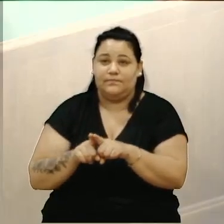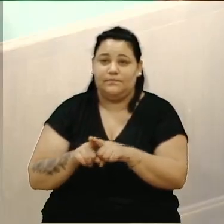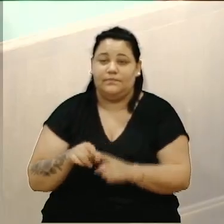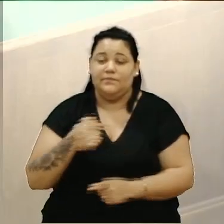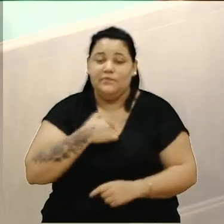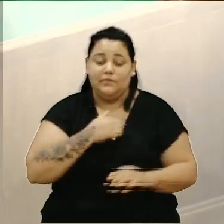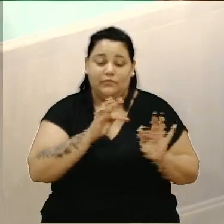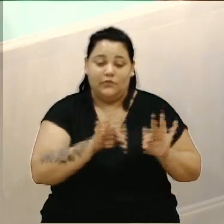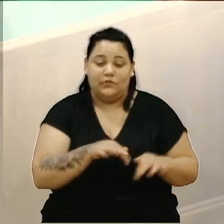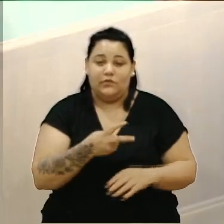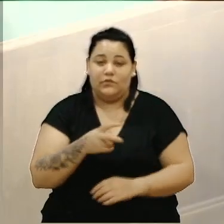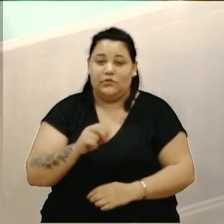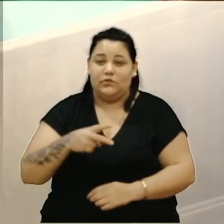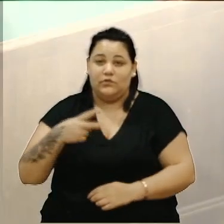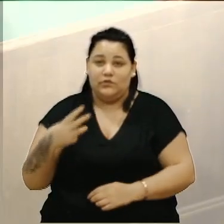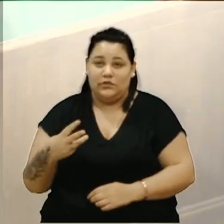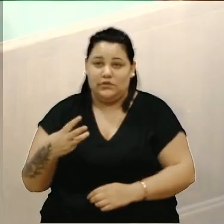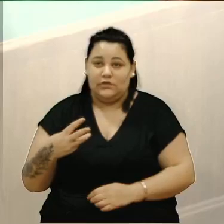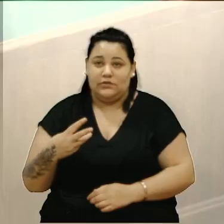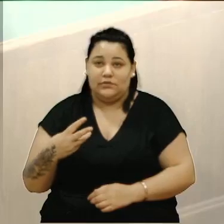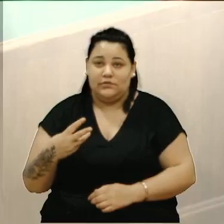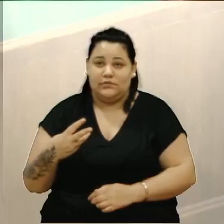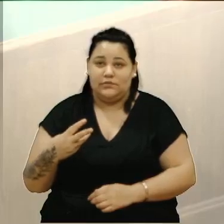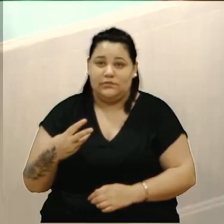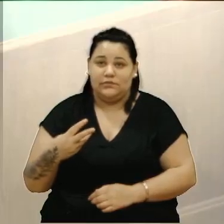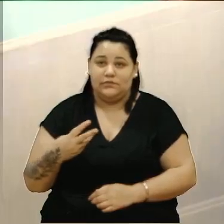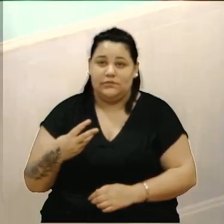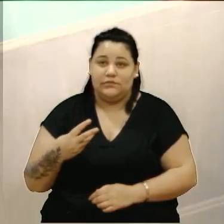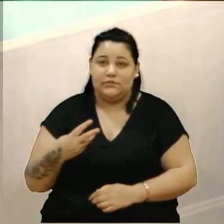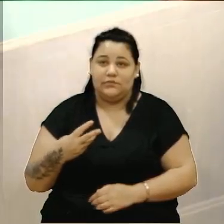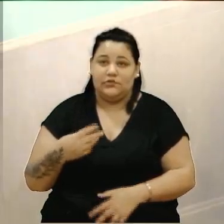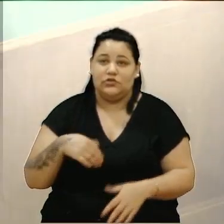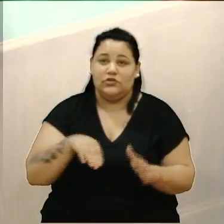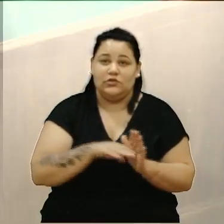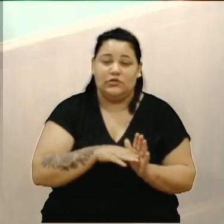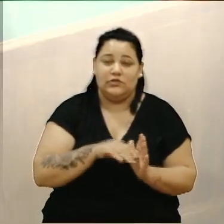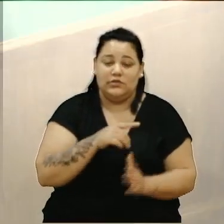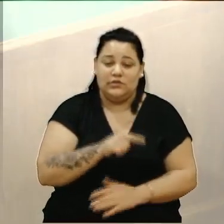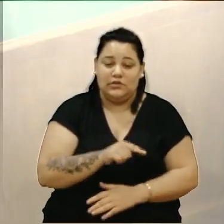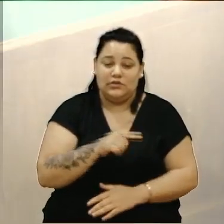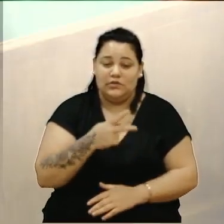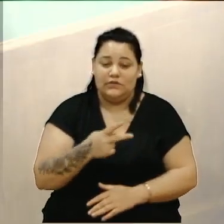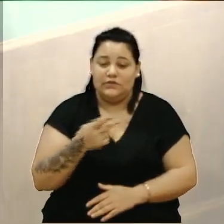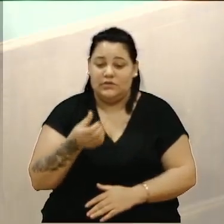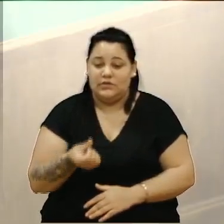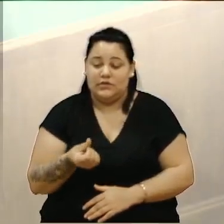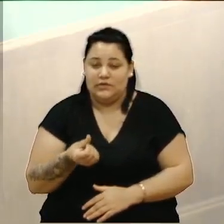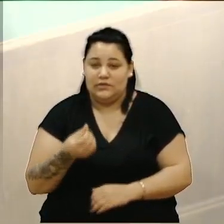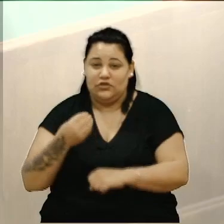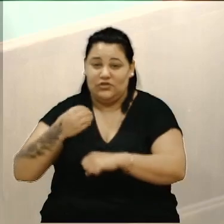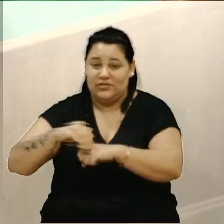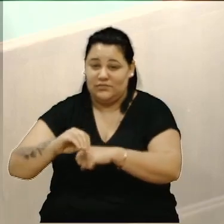de 2023, cheguei a 726 indicações.